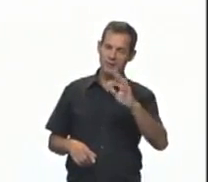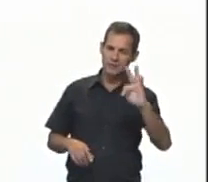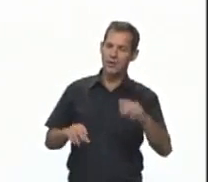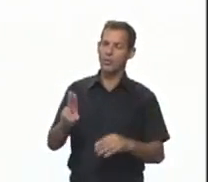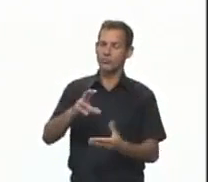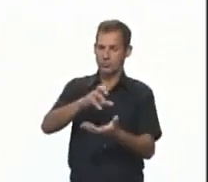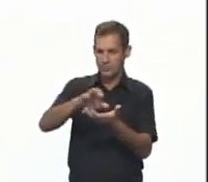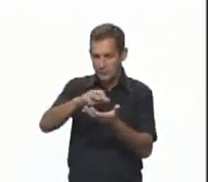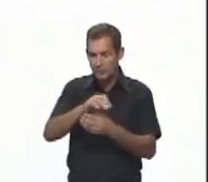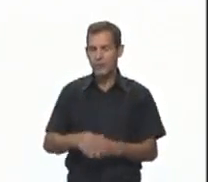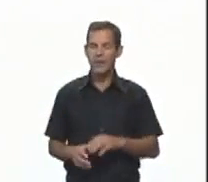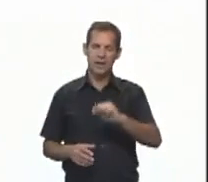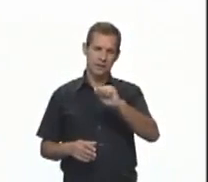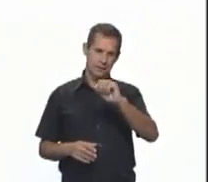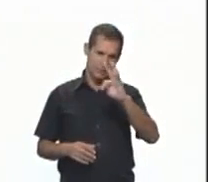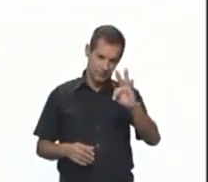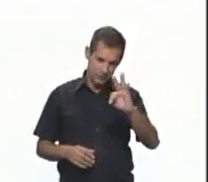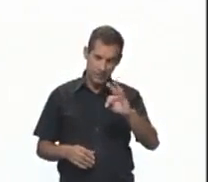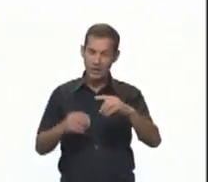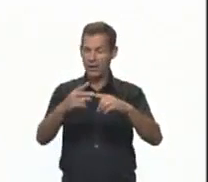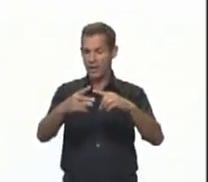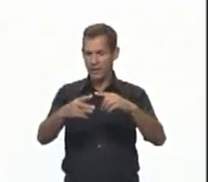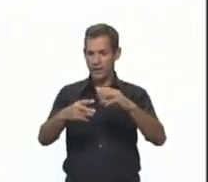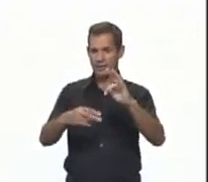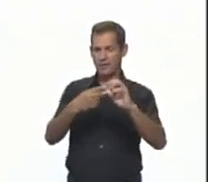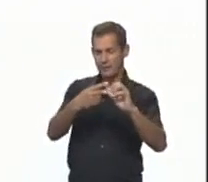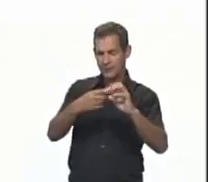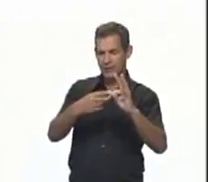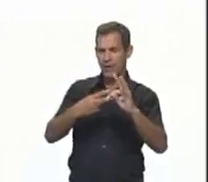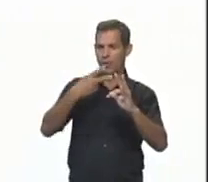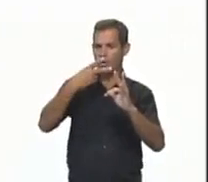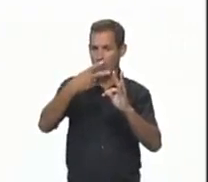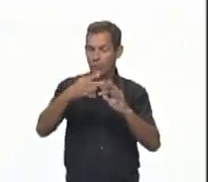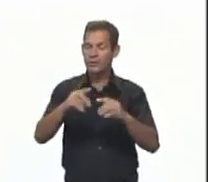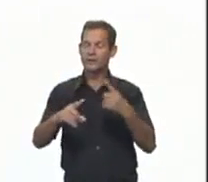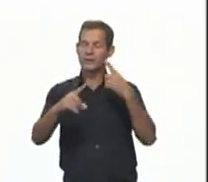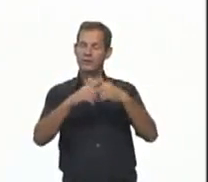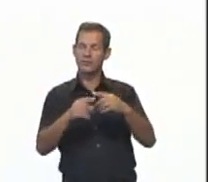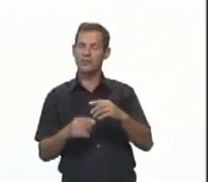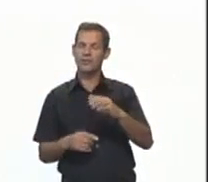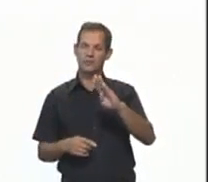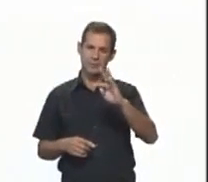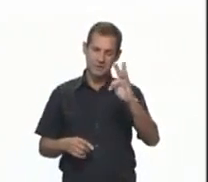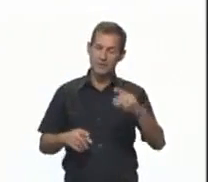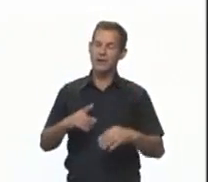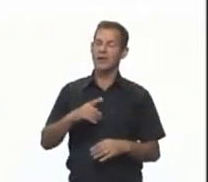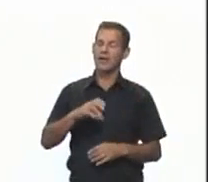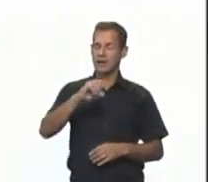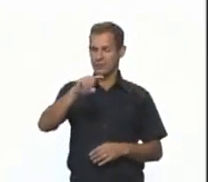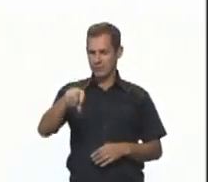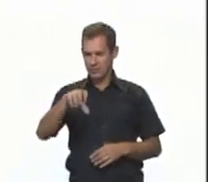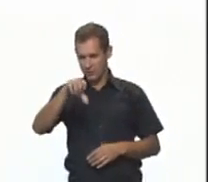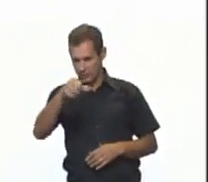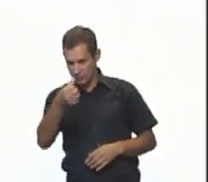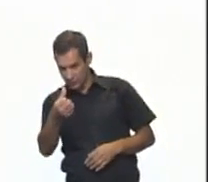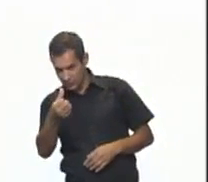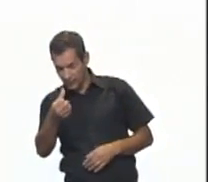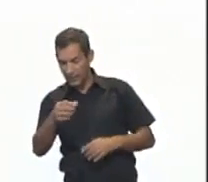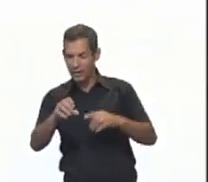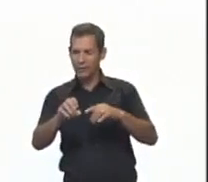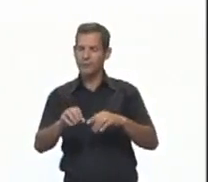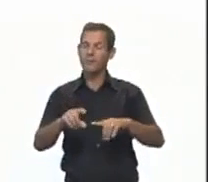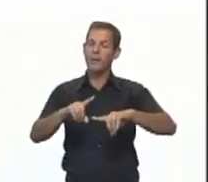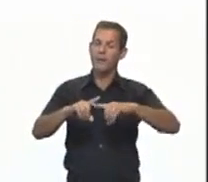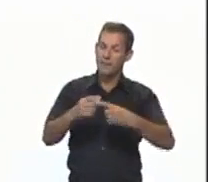fórmula a de t, t ao quadrado, vezes o b de t. A gente viu que é 0,96 e